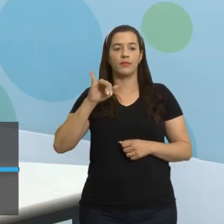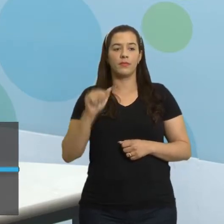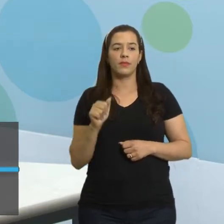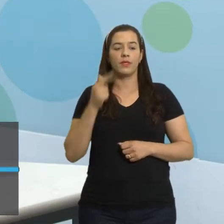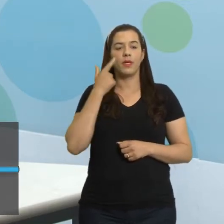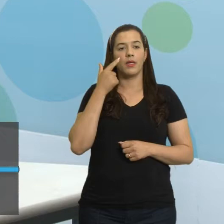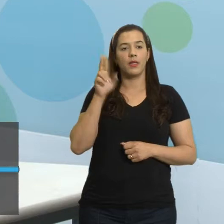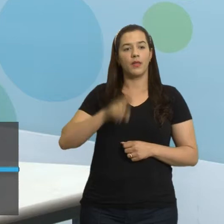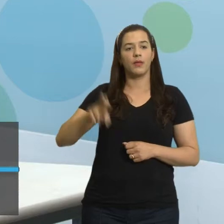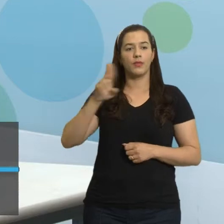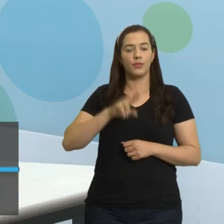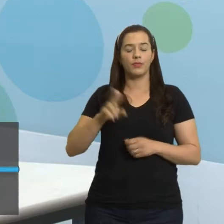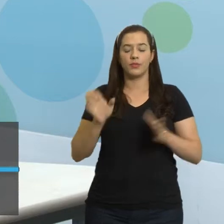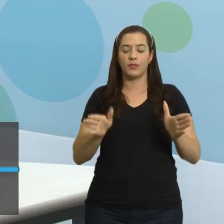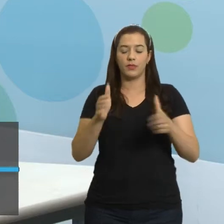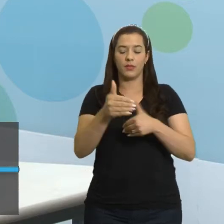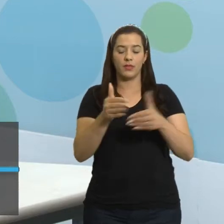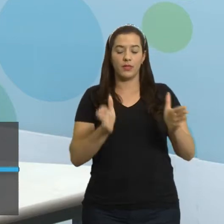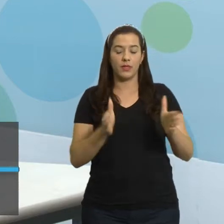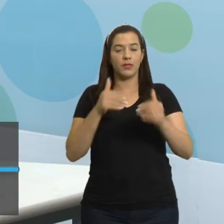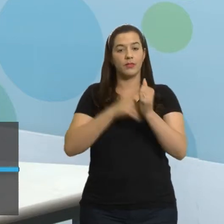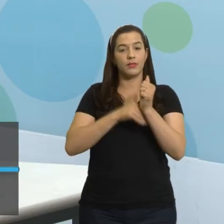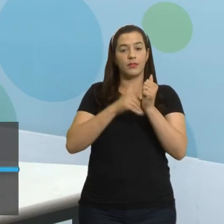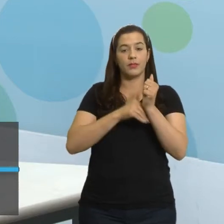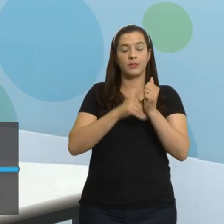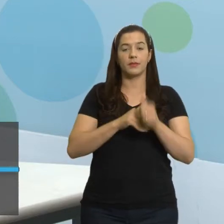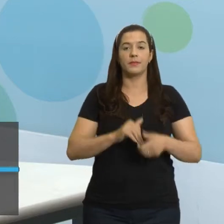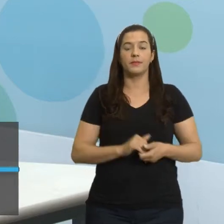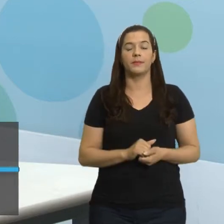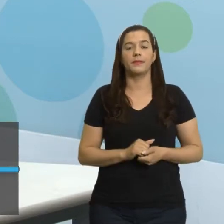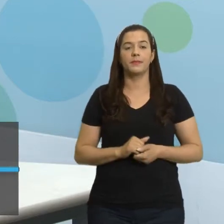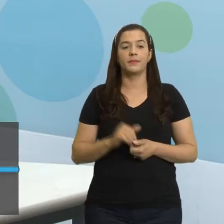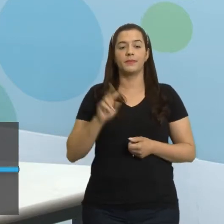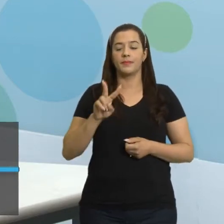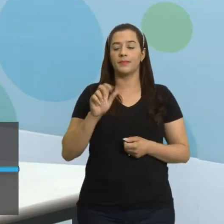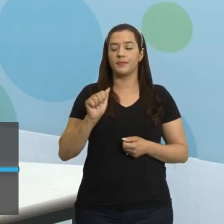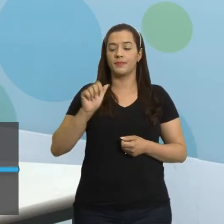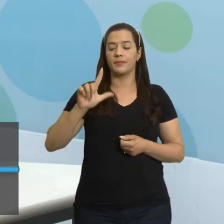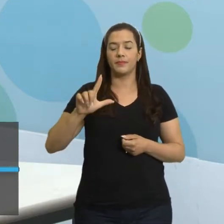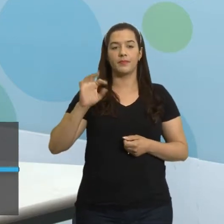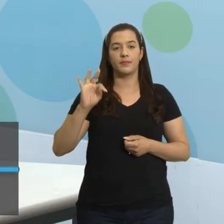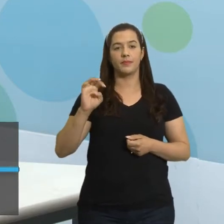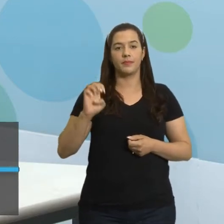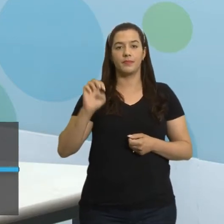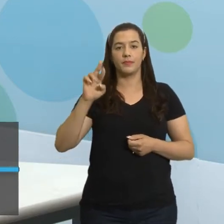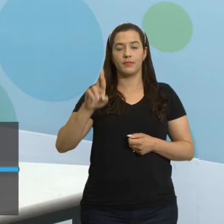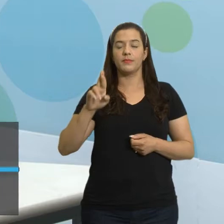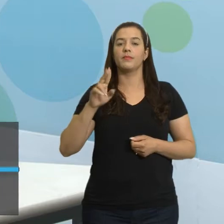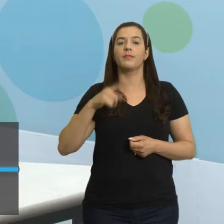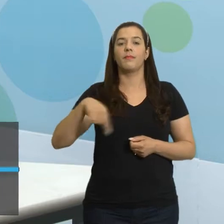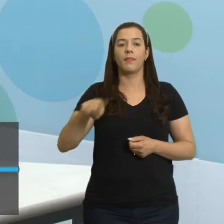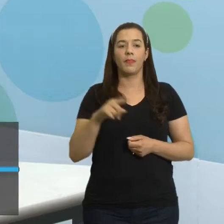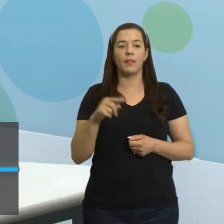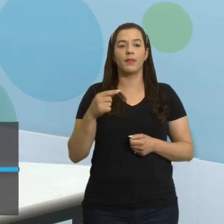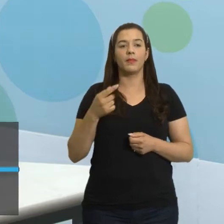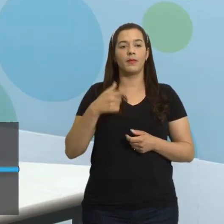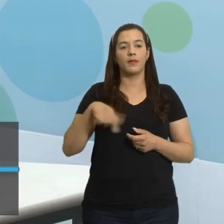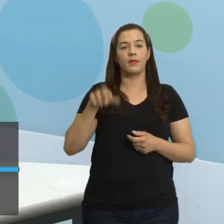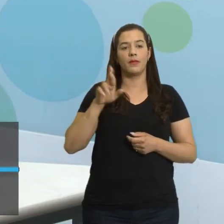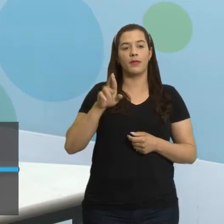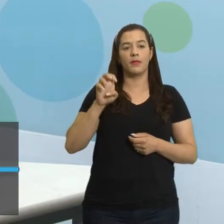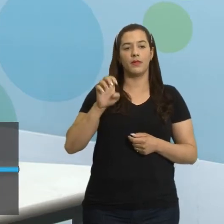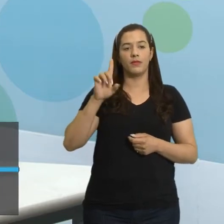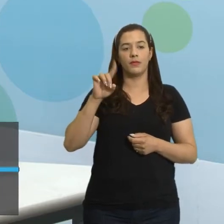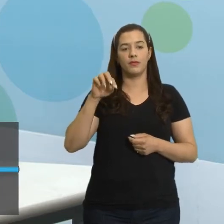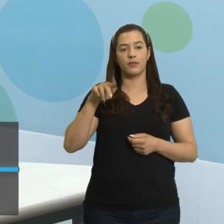caixa misteriosa. O professor Walter, a pesquisa sobre herodograma dos